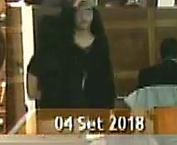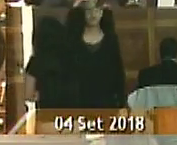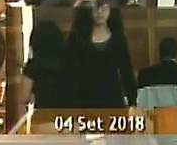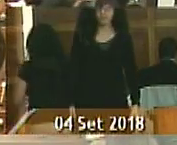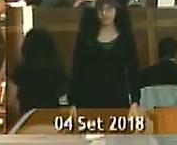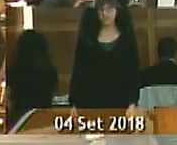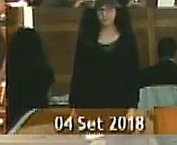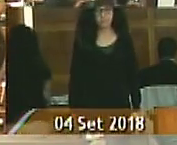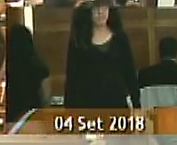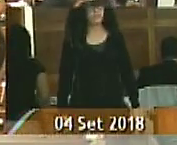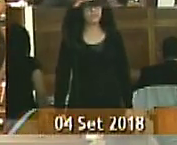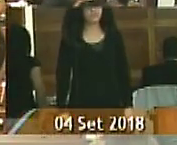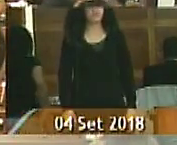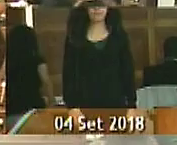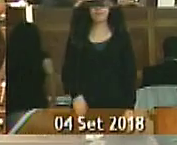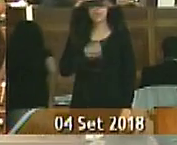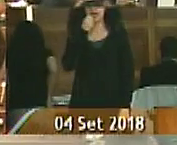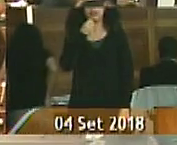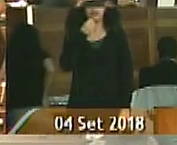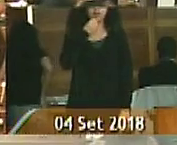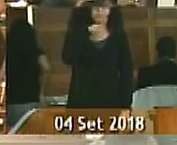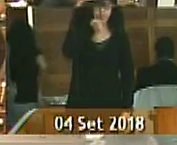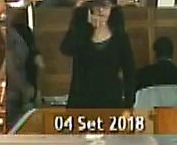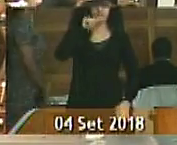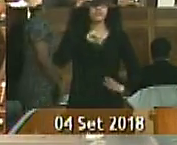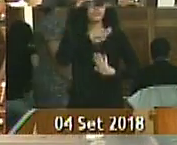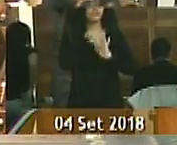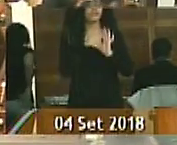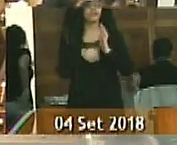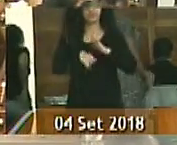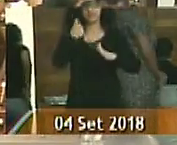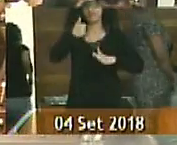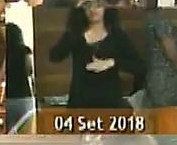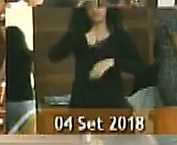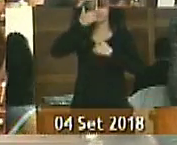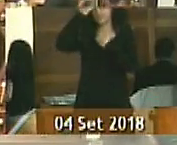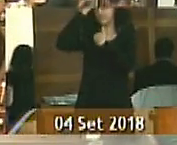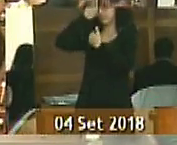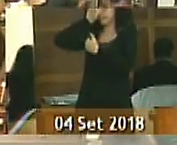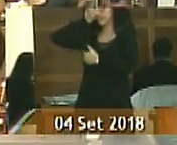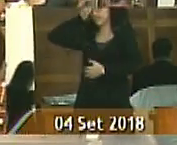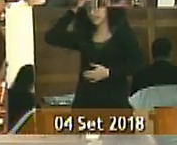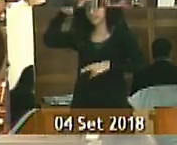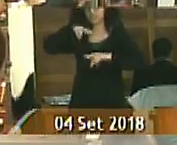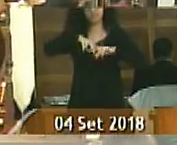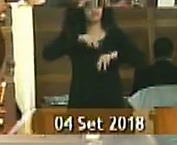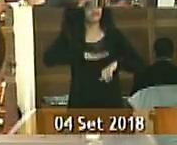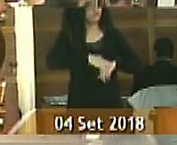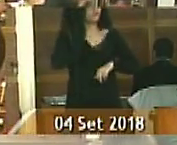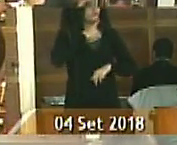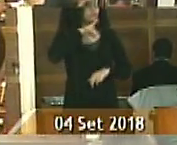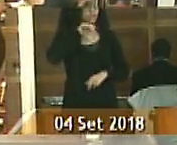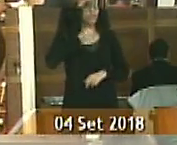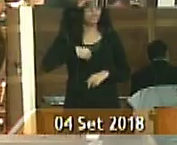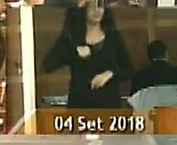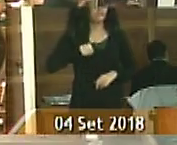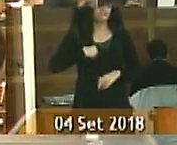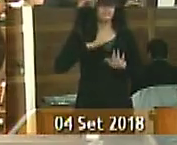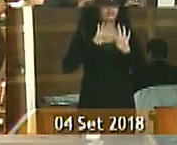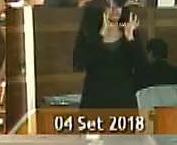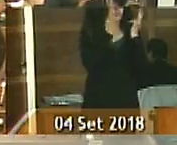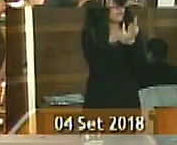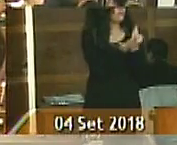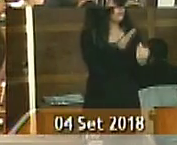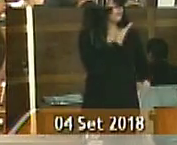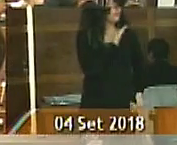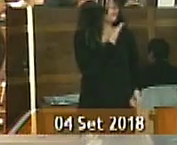Bom, bom dia a todos. Eu quero inicialmente agradecer a Deus por mais um dia de vida, todos nós, nossos familiares, nossos amigos, população de Angra dos